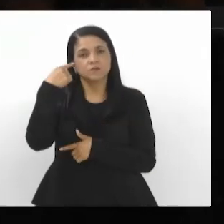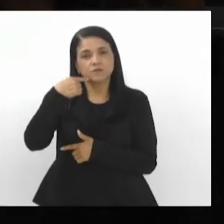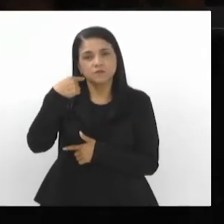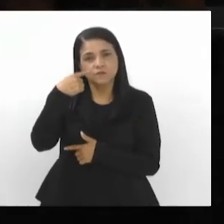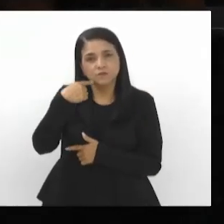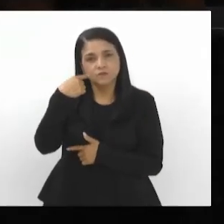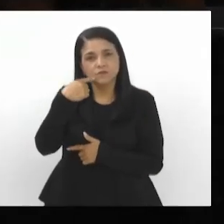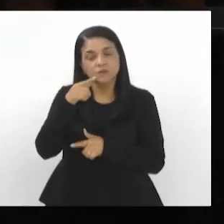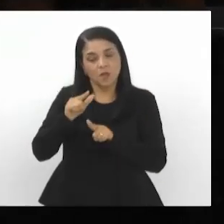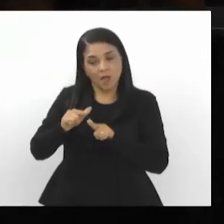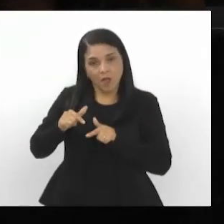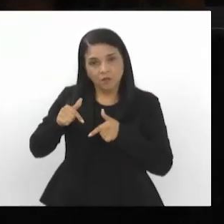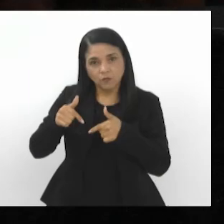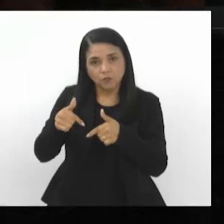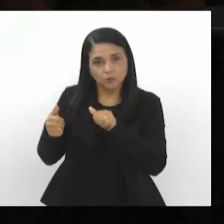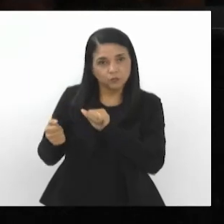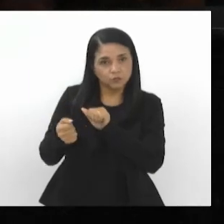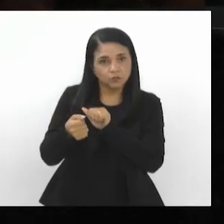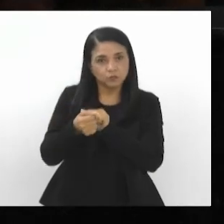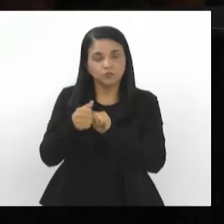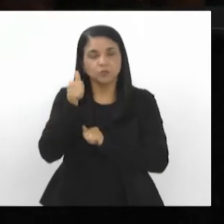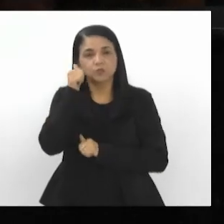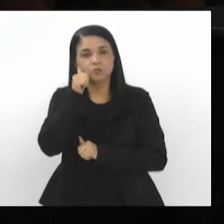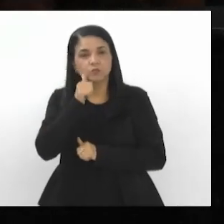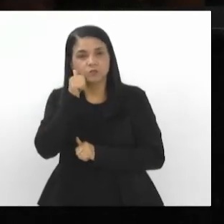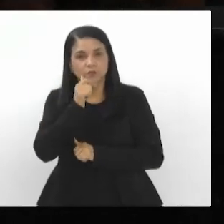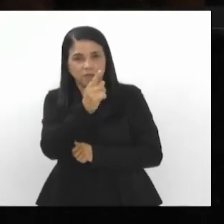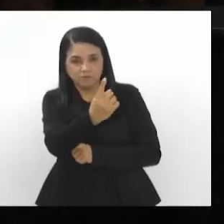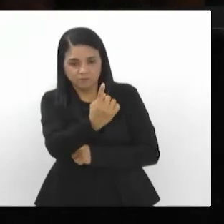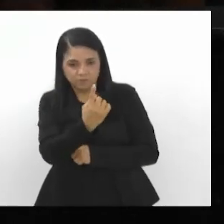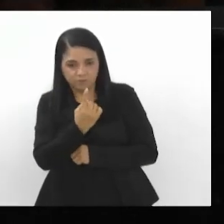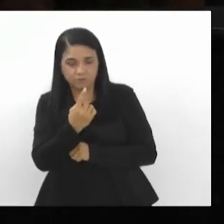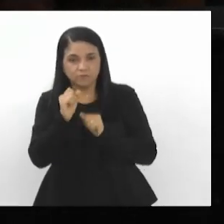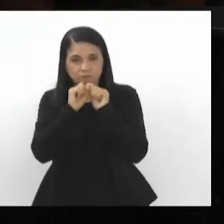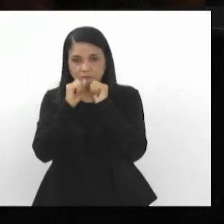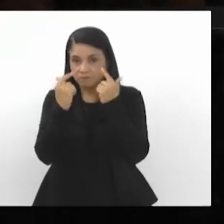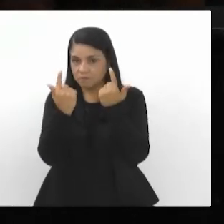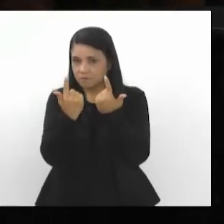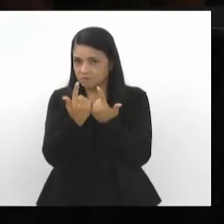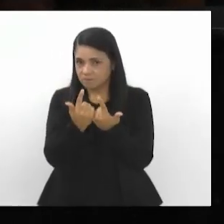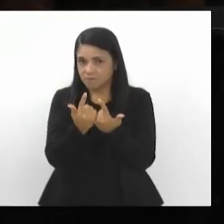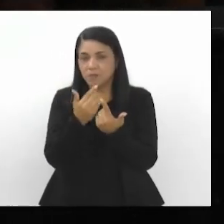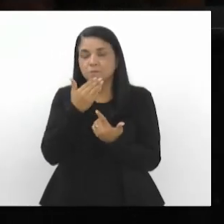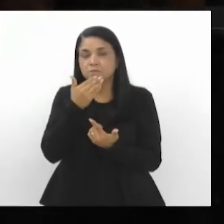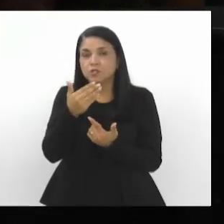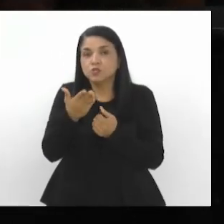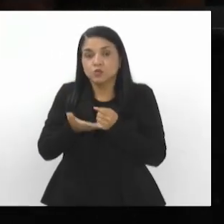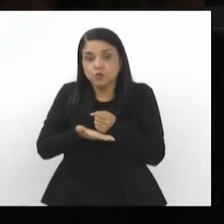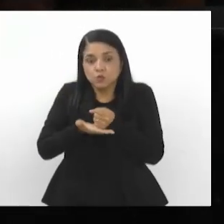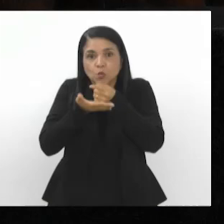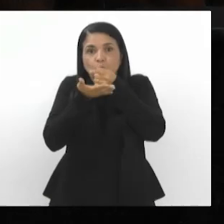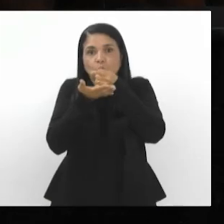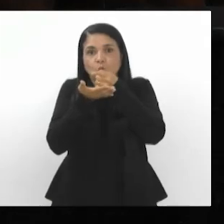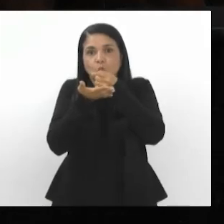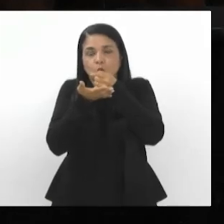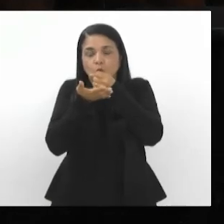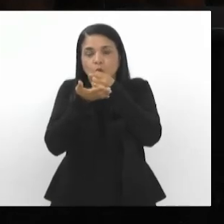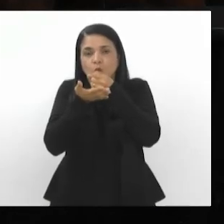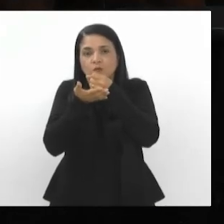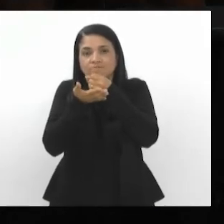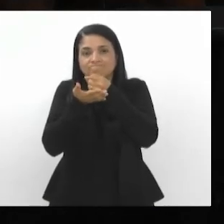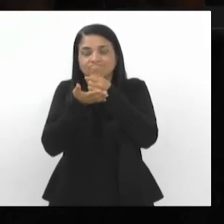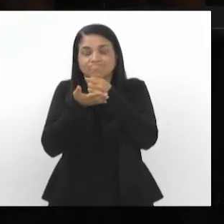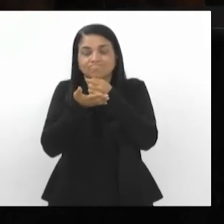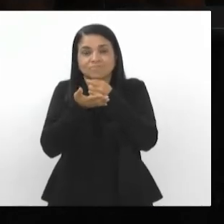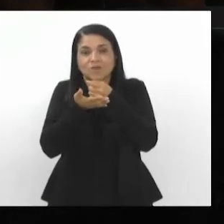que atuam junto às mulheres que chegam à Assembleia Legislativa pedindo socorro. Um socorro que muitas vezes